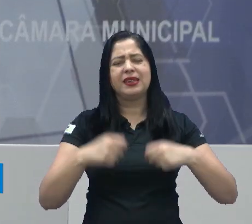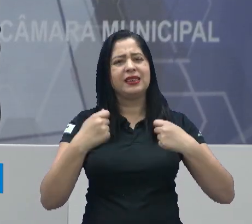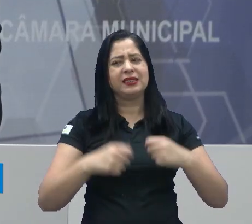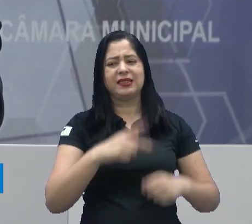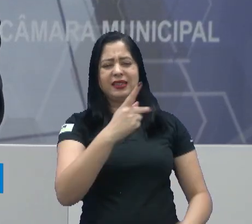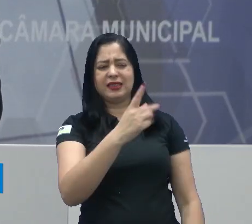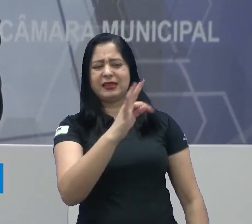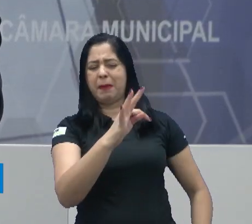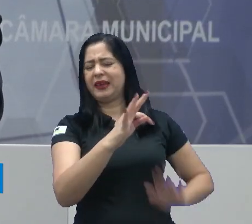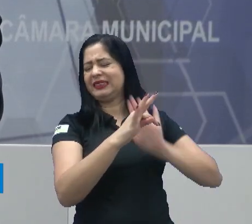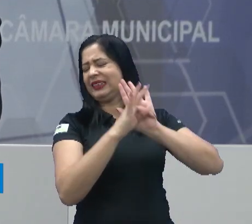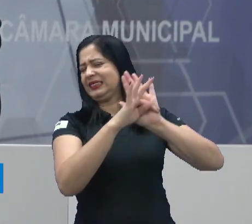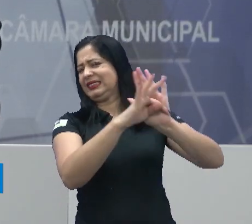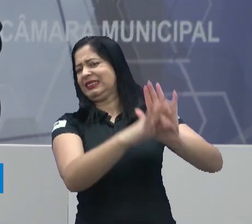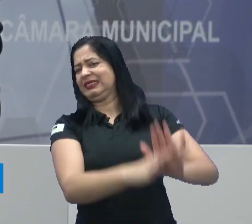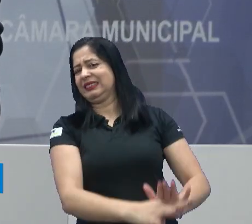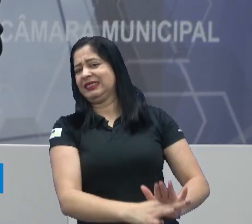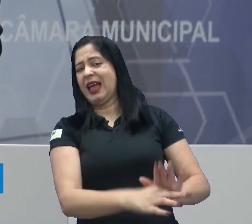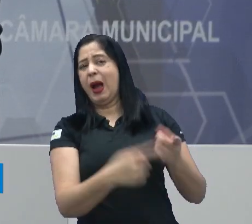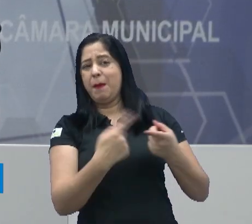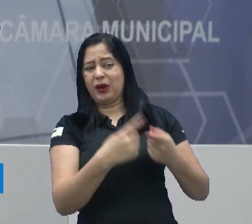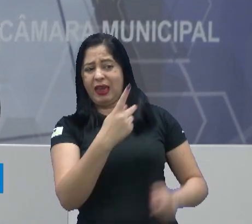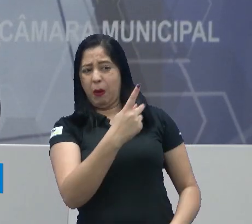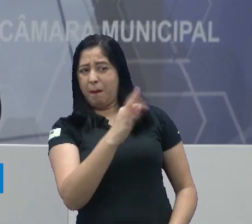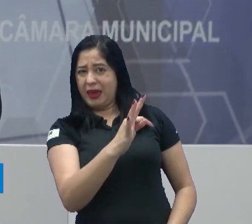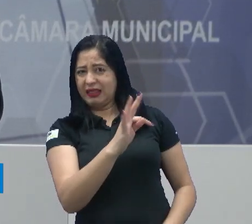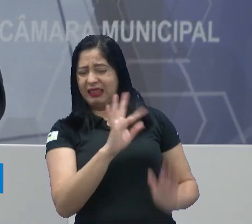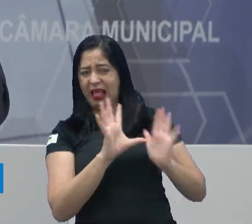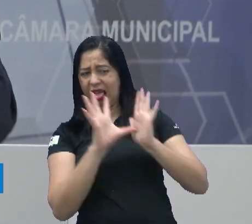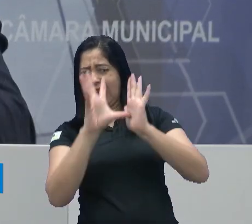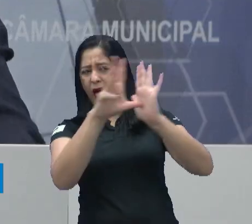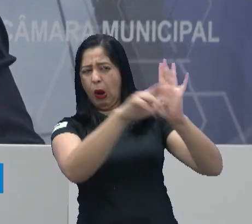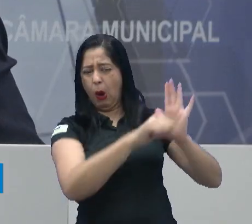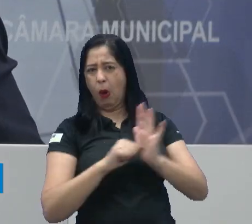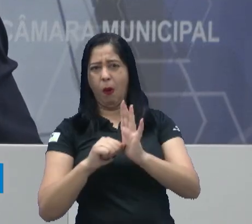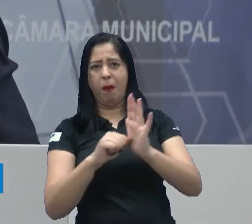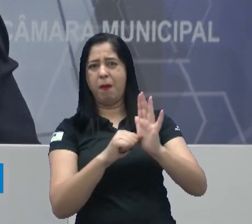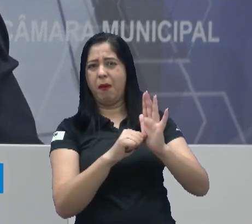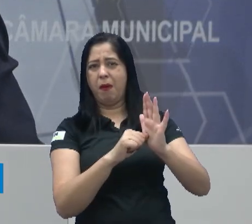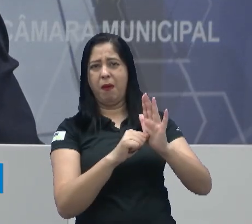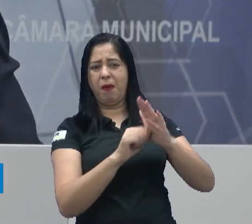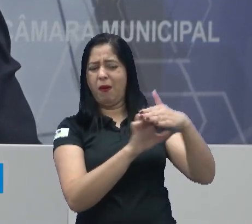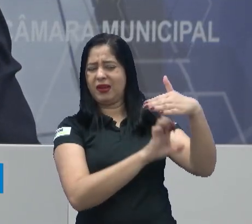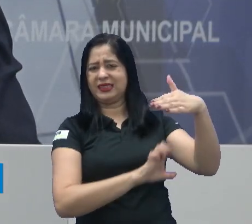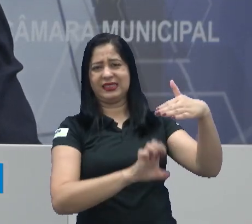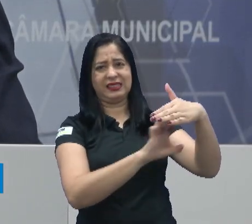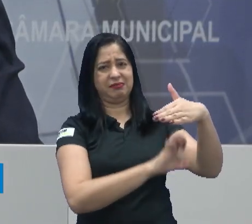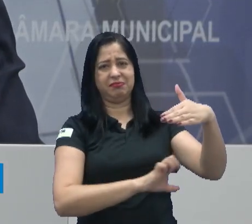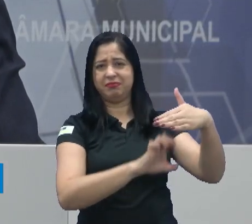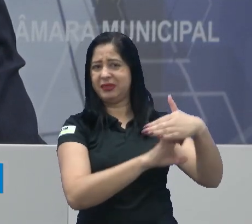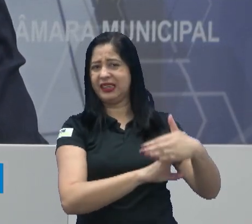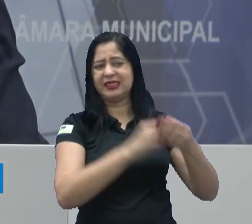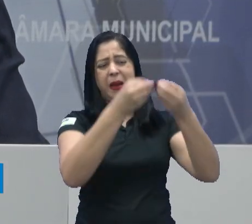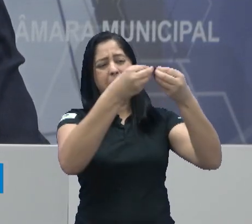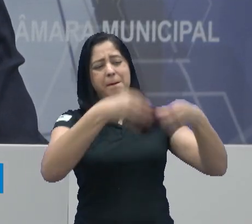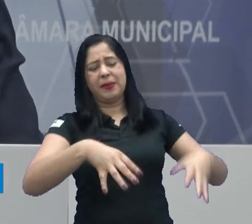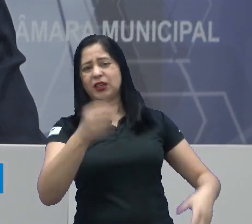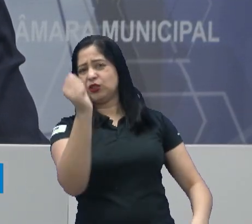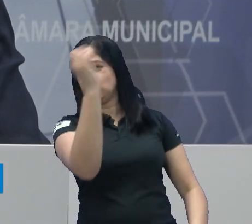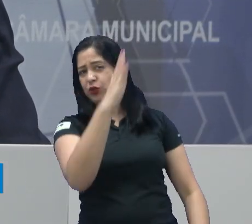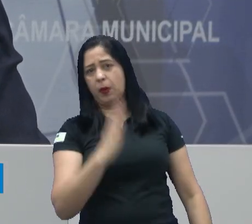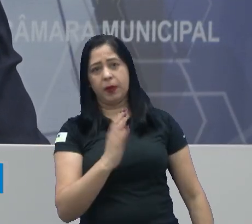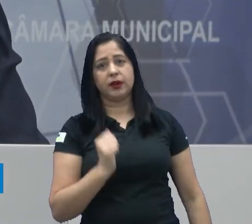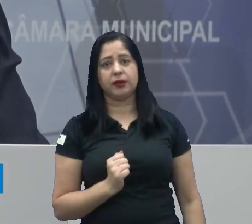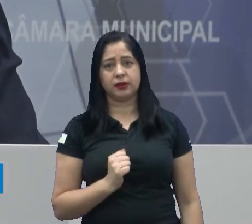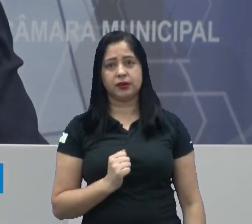nossas estatais, que tem feito um desserviço à população brasileira. Conte